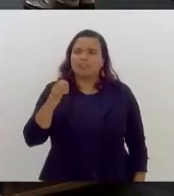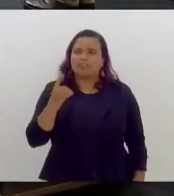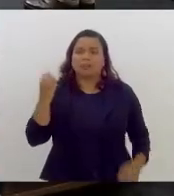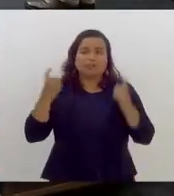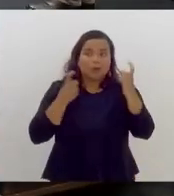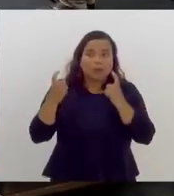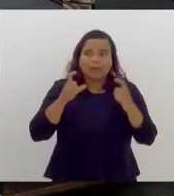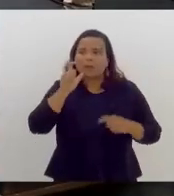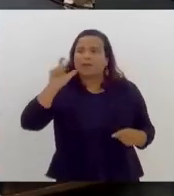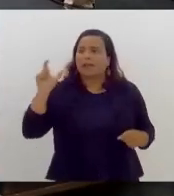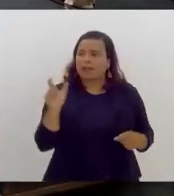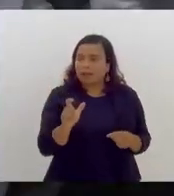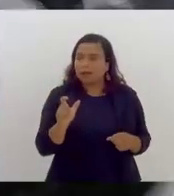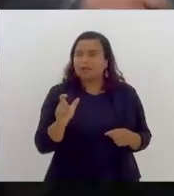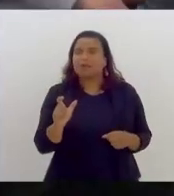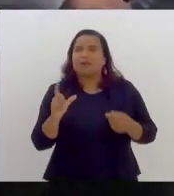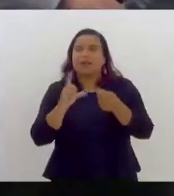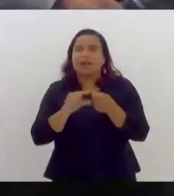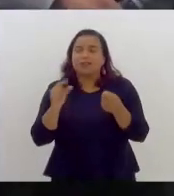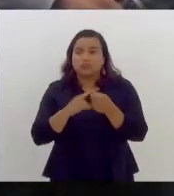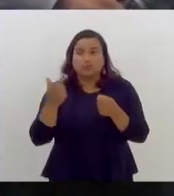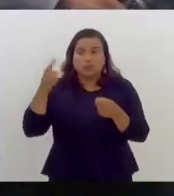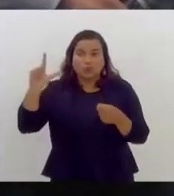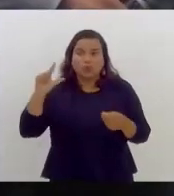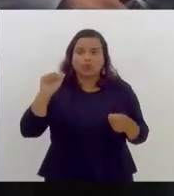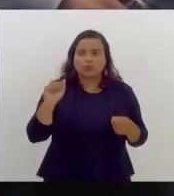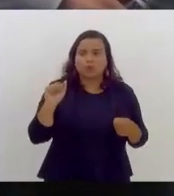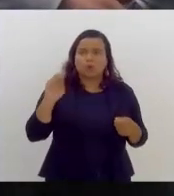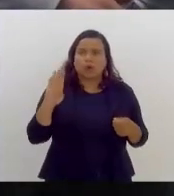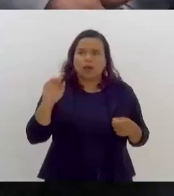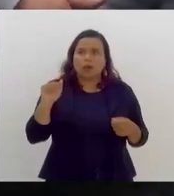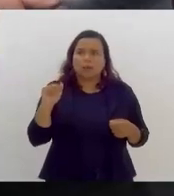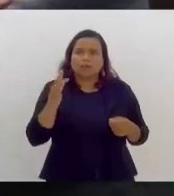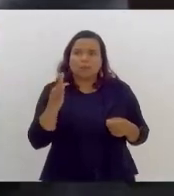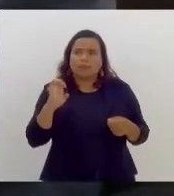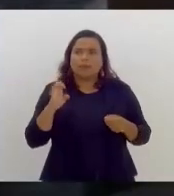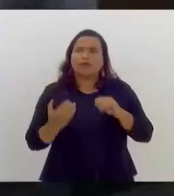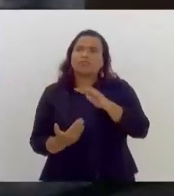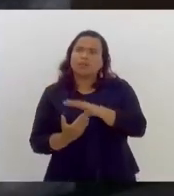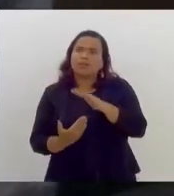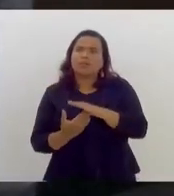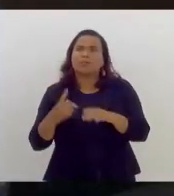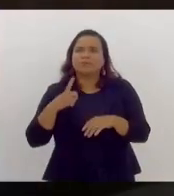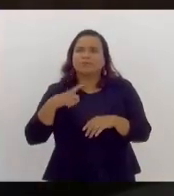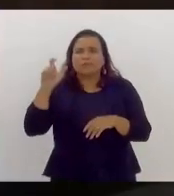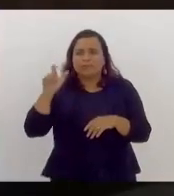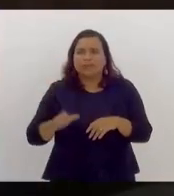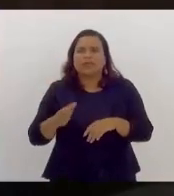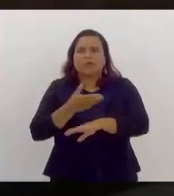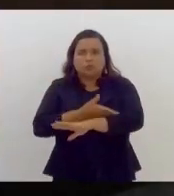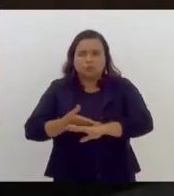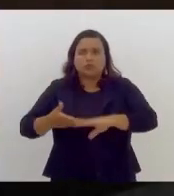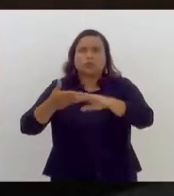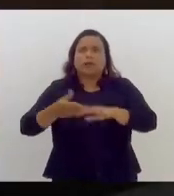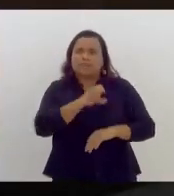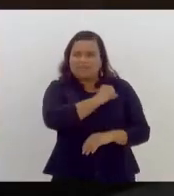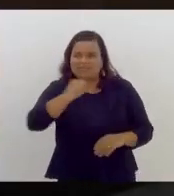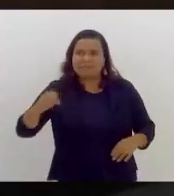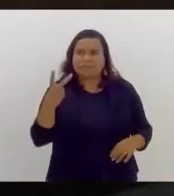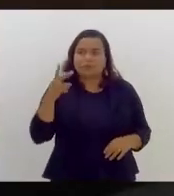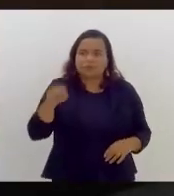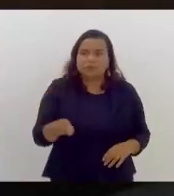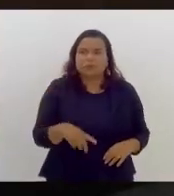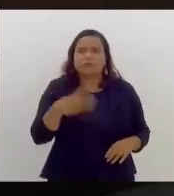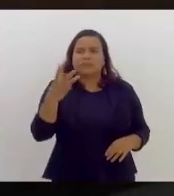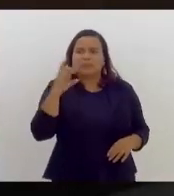palavra do outro artigo, que é o abate, que está limitando o abate. Ele está acostumado a abater 2.000, 3.000 cabeças de